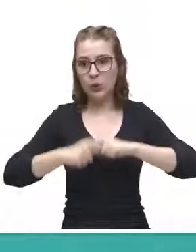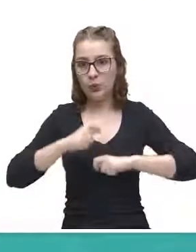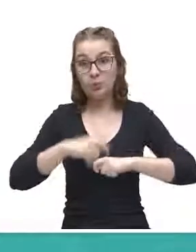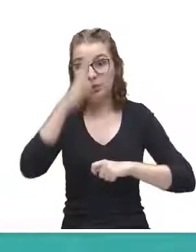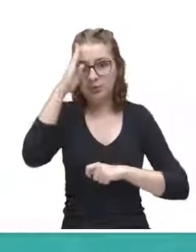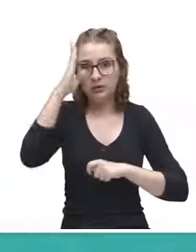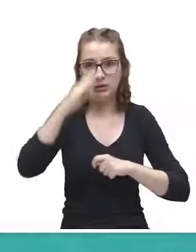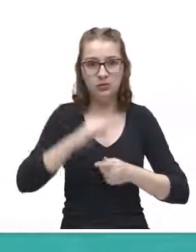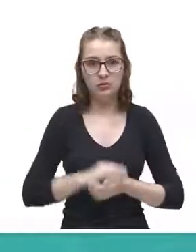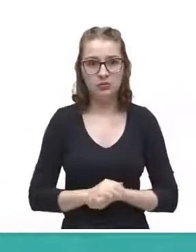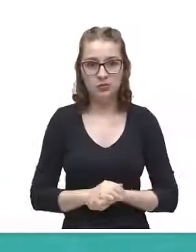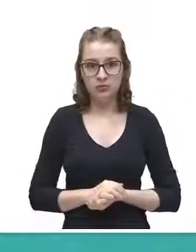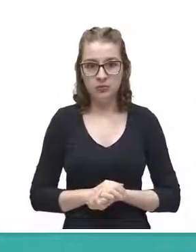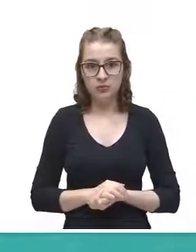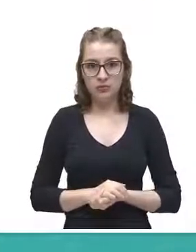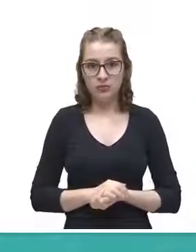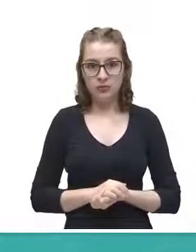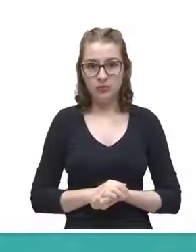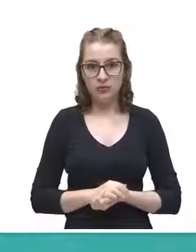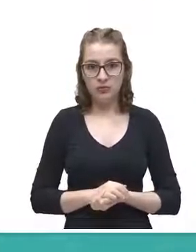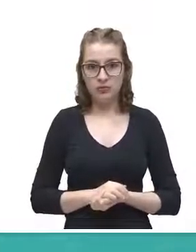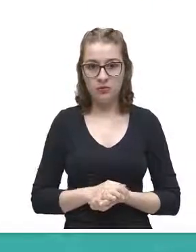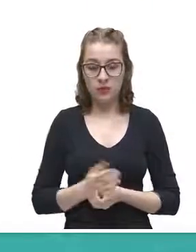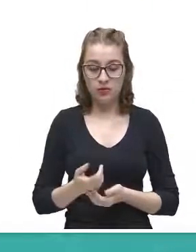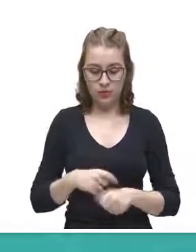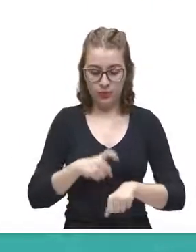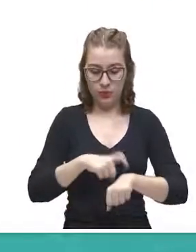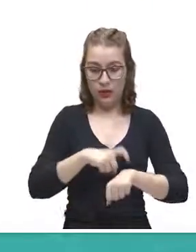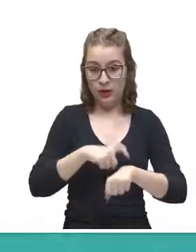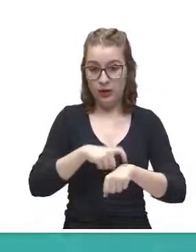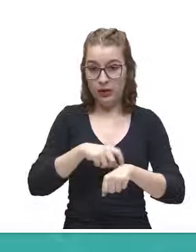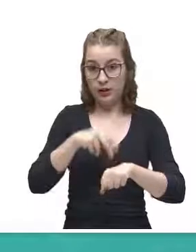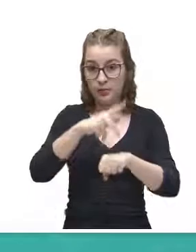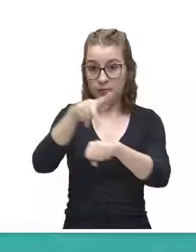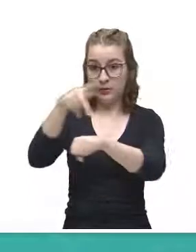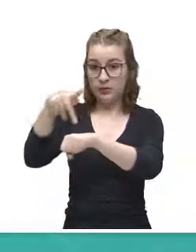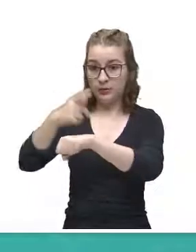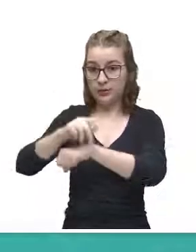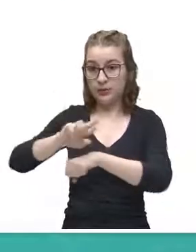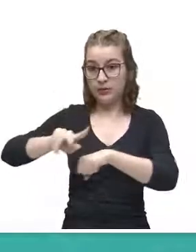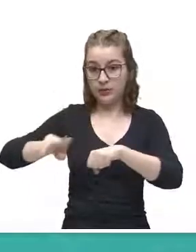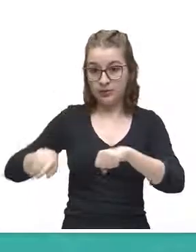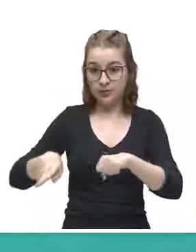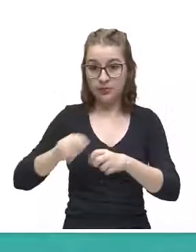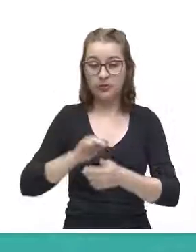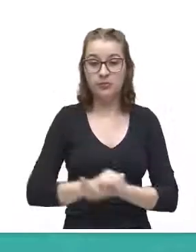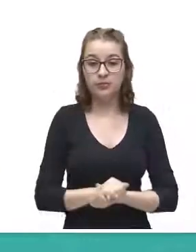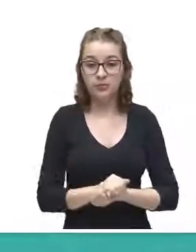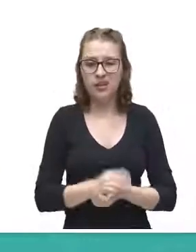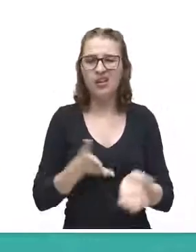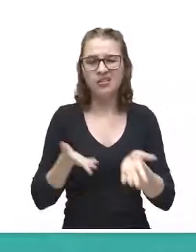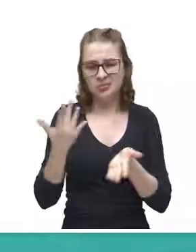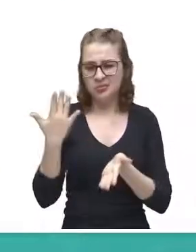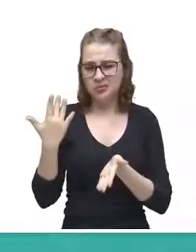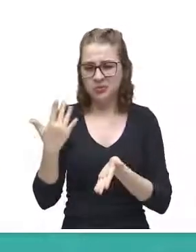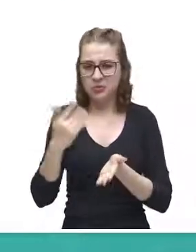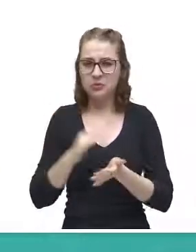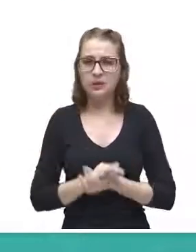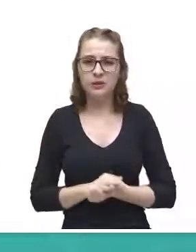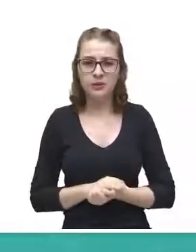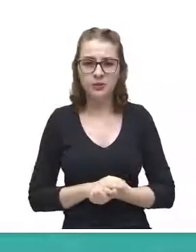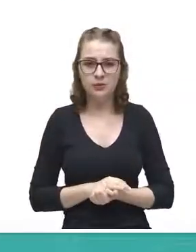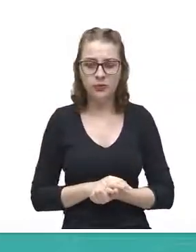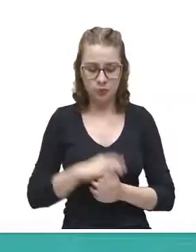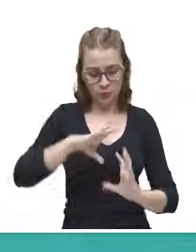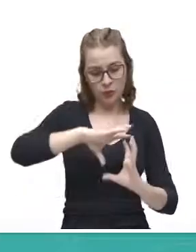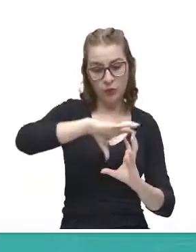verificar que além desses fusos horários, tá? Durante um determinado tempo aí, parte do nosso